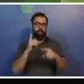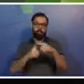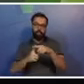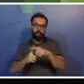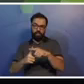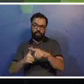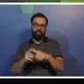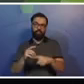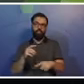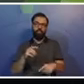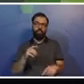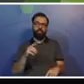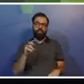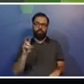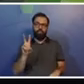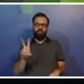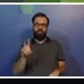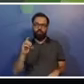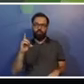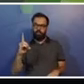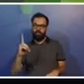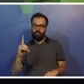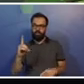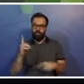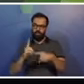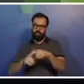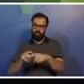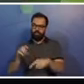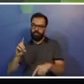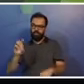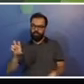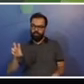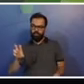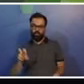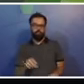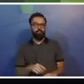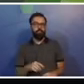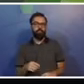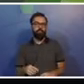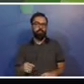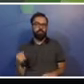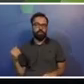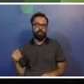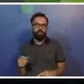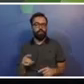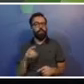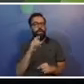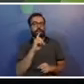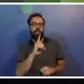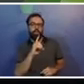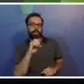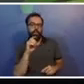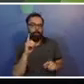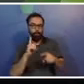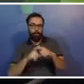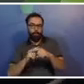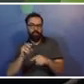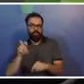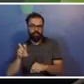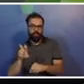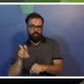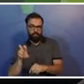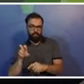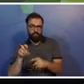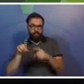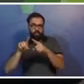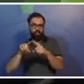5. Quando eu vou colocar na representação algébrica, D mais 5, como isso aqui tudo representa